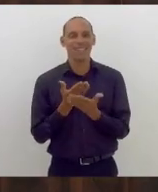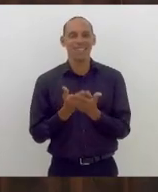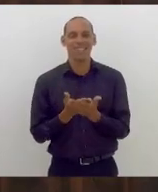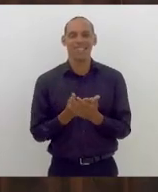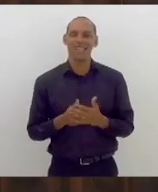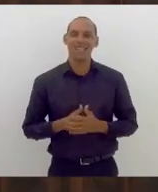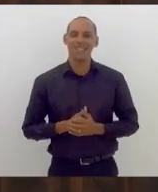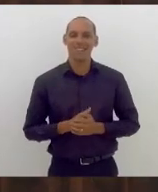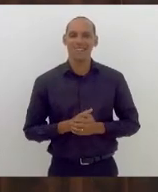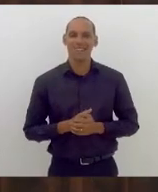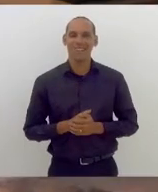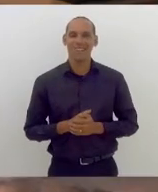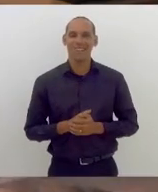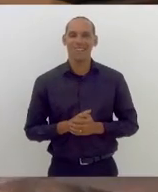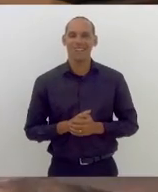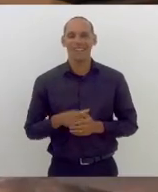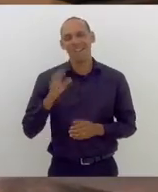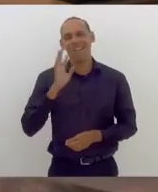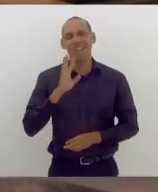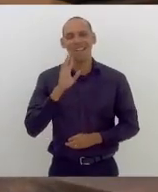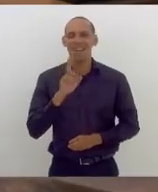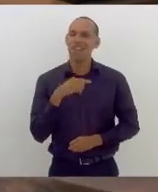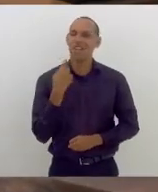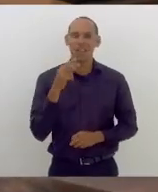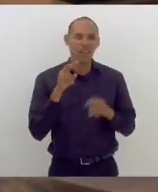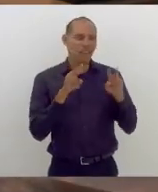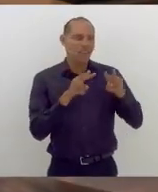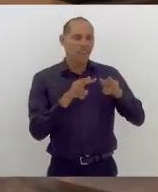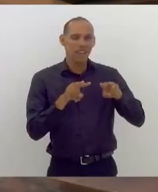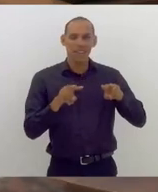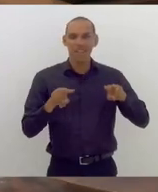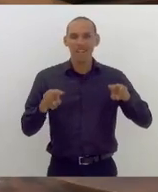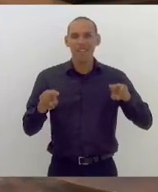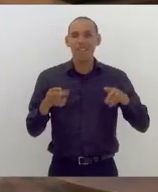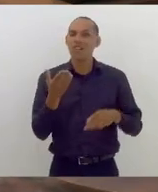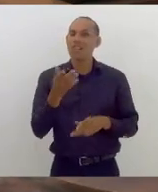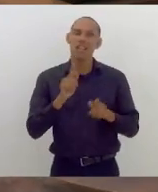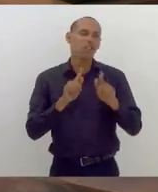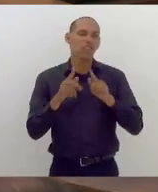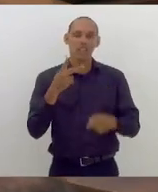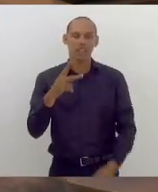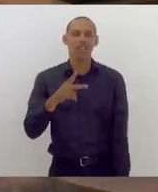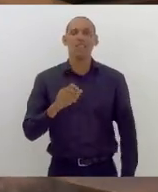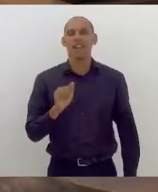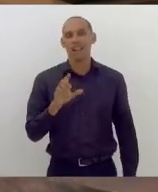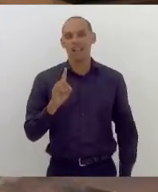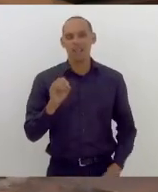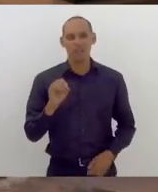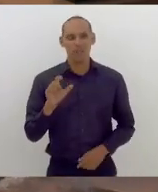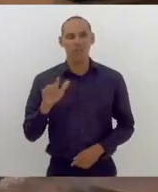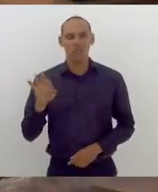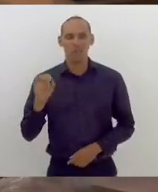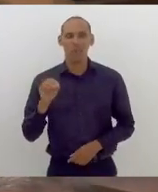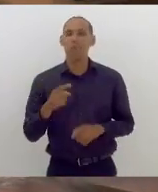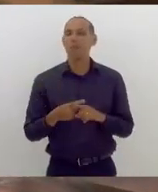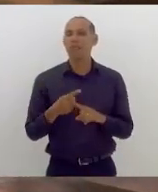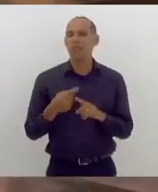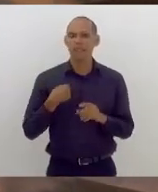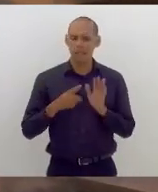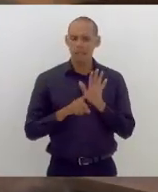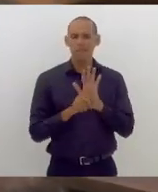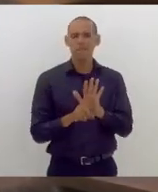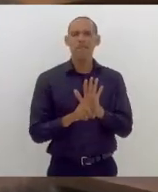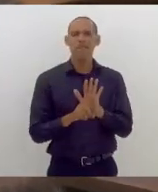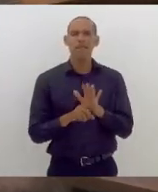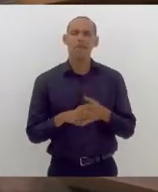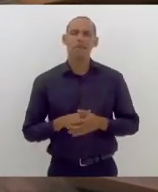aí, é muito legal que a gente está vendo hoje aqui, Adolfo, a tua gestão, até porque a gente, enquanto eu estive à frente do Proderj, a